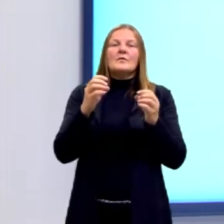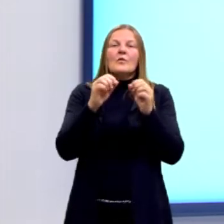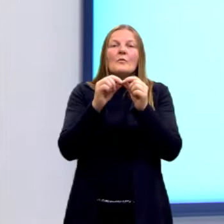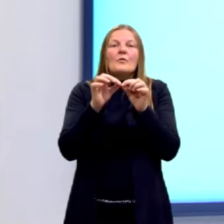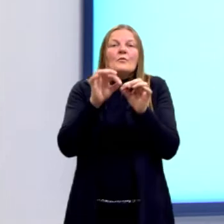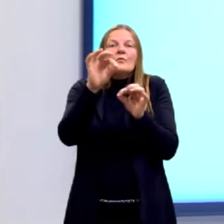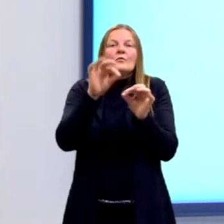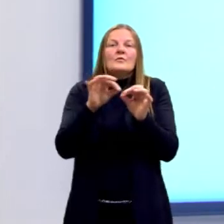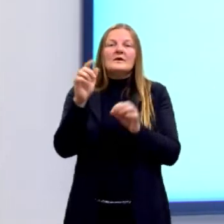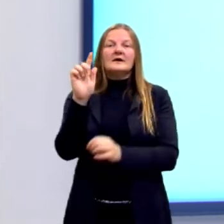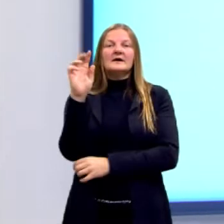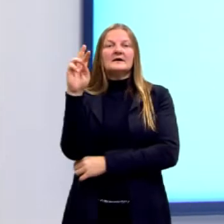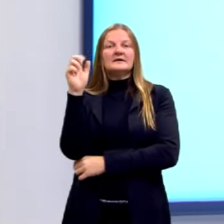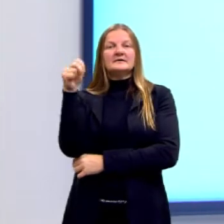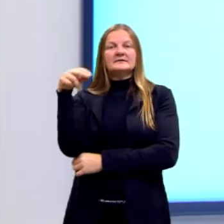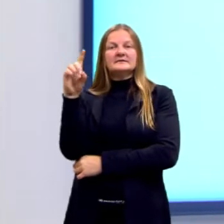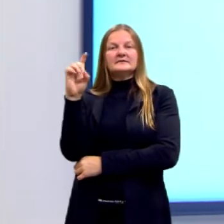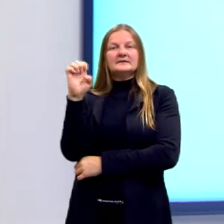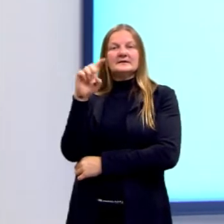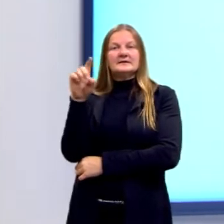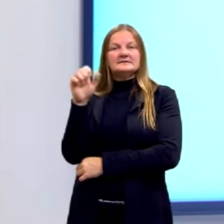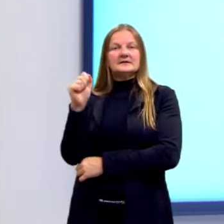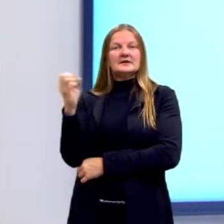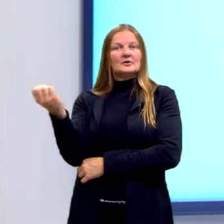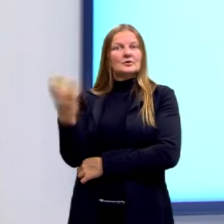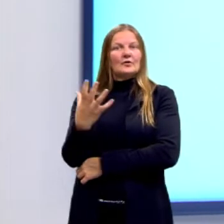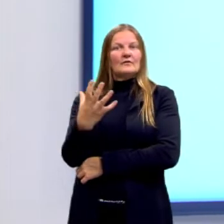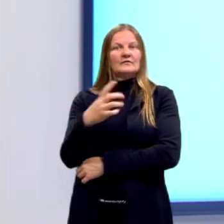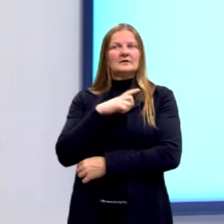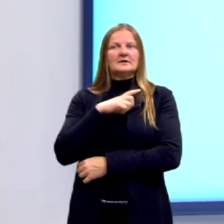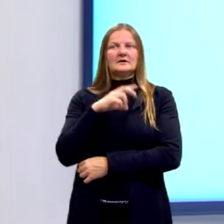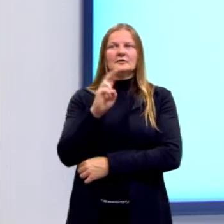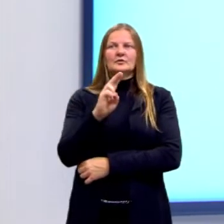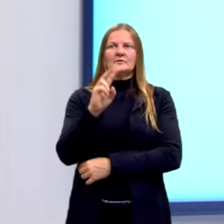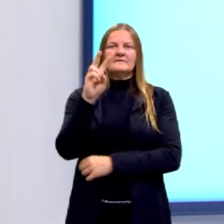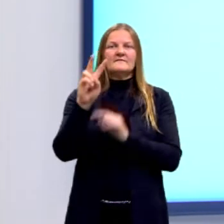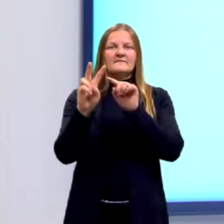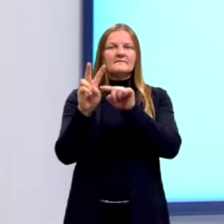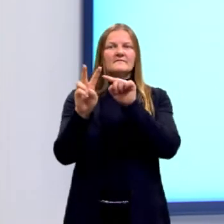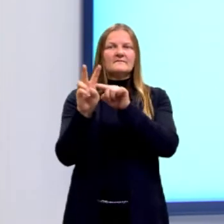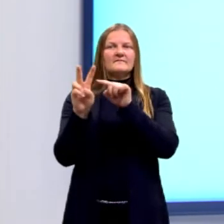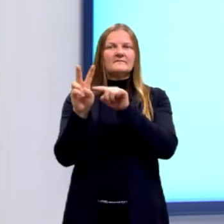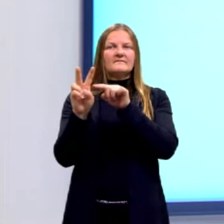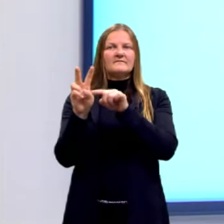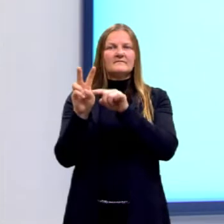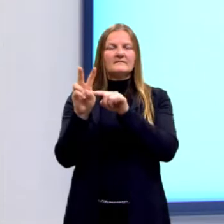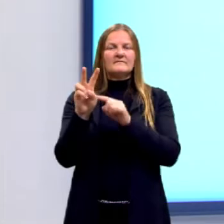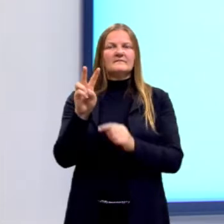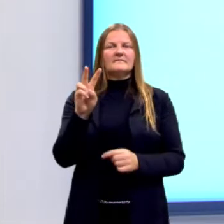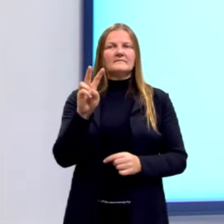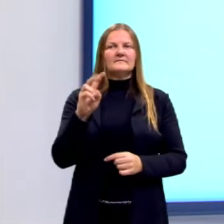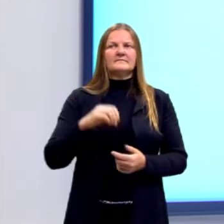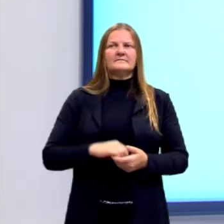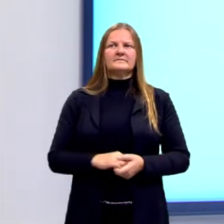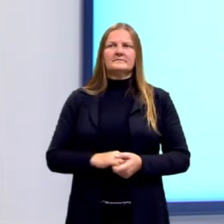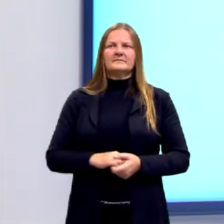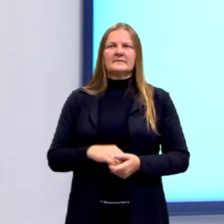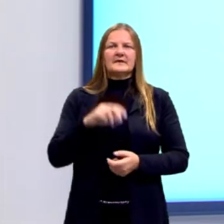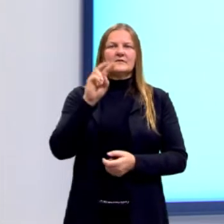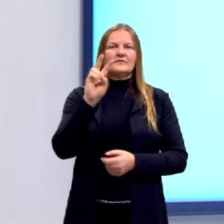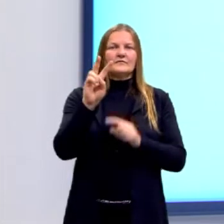grandeza nova né uma unidade de medida nova e a gente chama de potencial elétrico tá